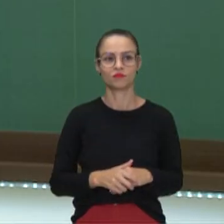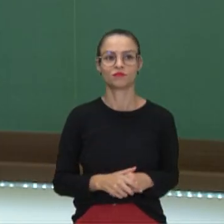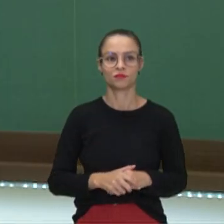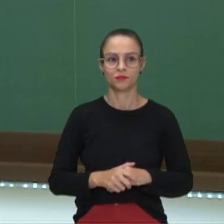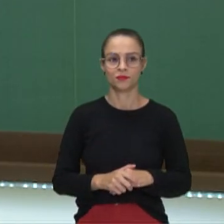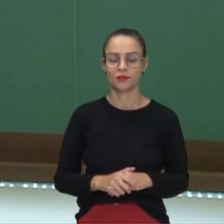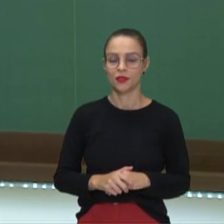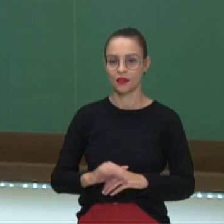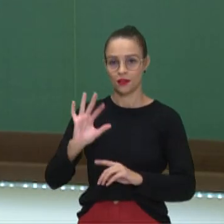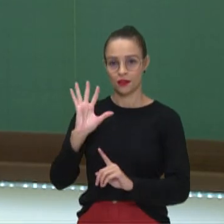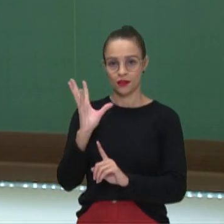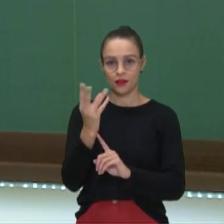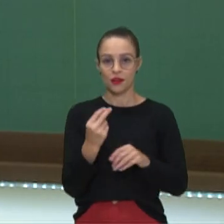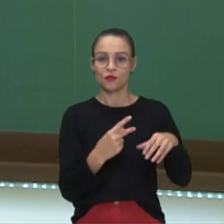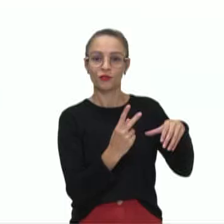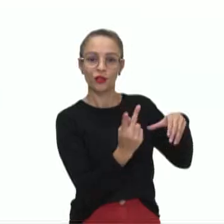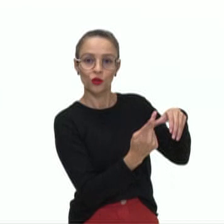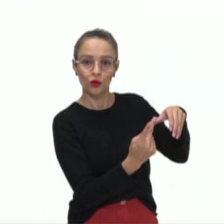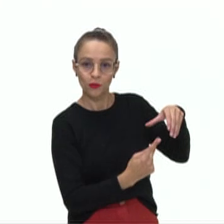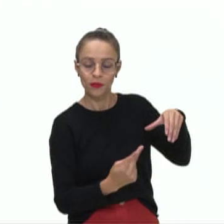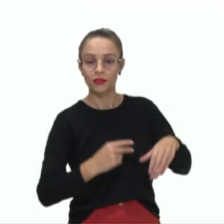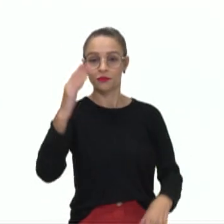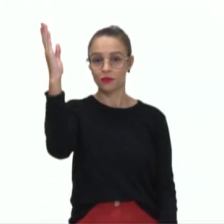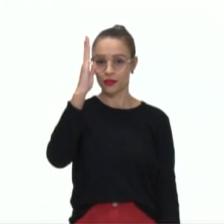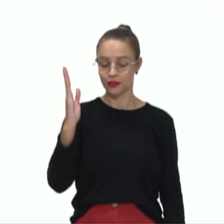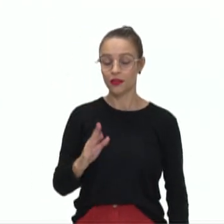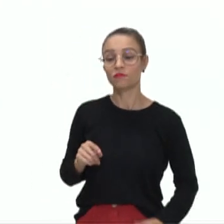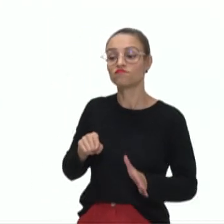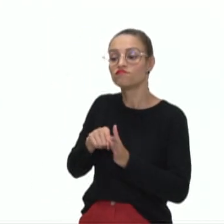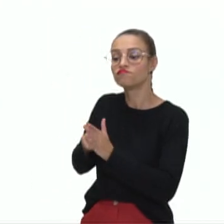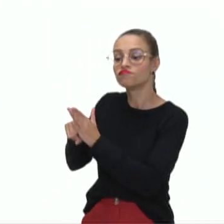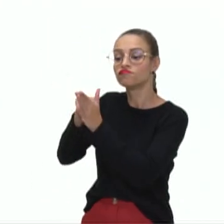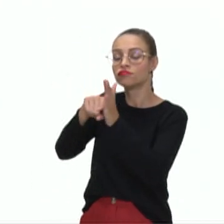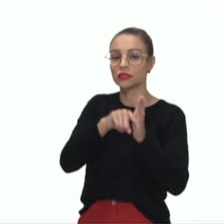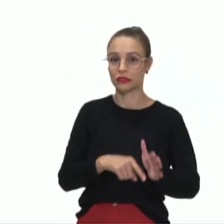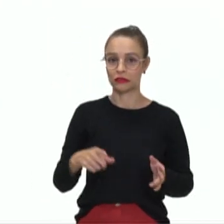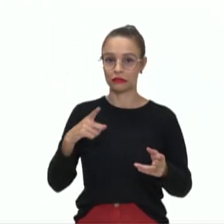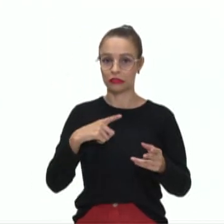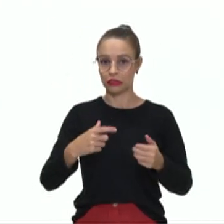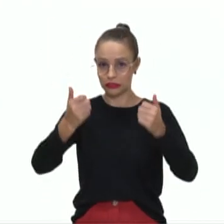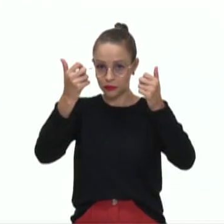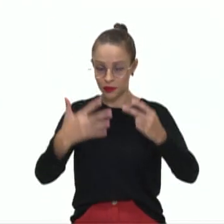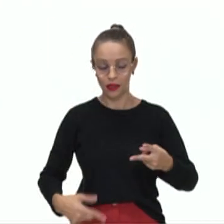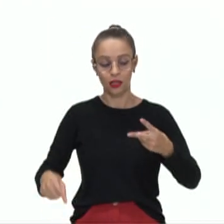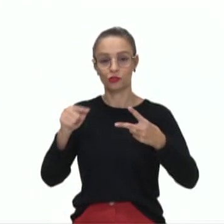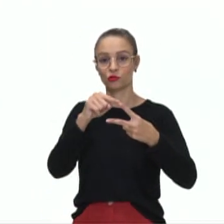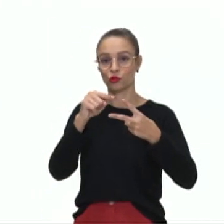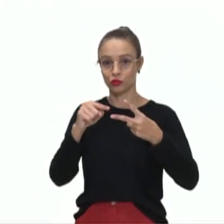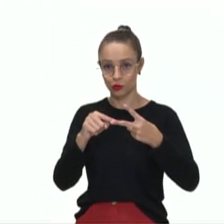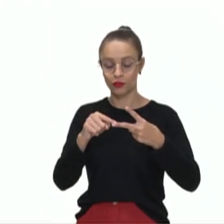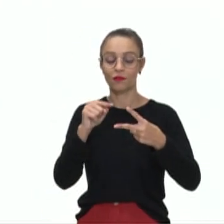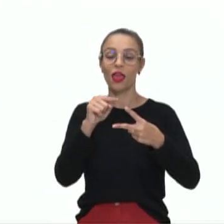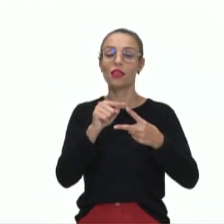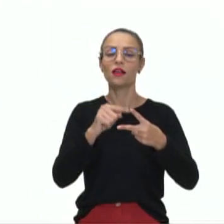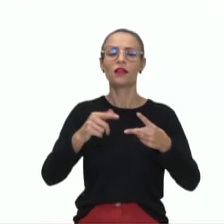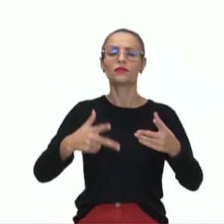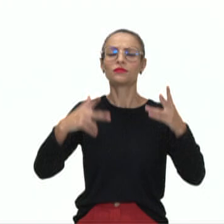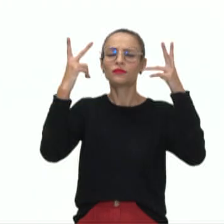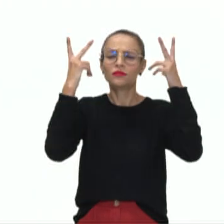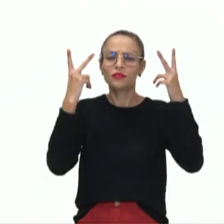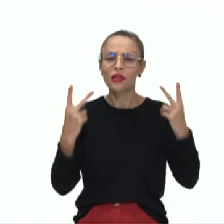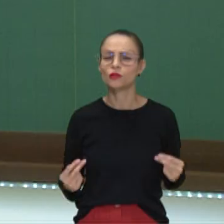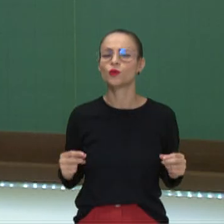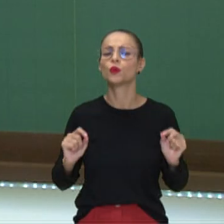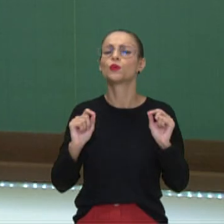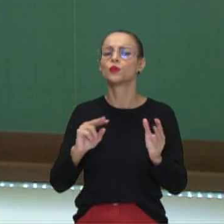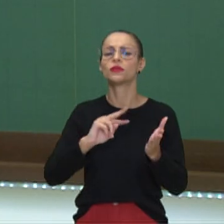Então, a arte rupestre brasileira, os pesquisadores classificam ela em dois momentos, né? Então, motivos naturalistas. O que